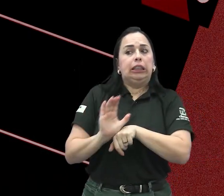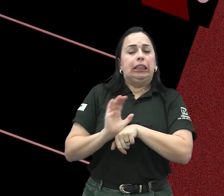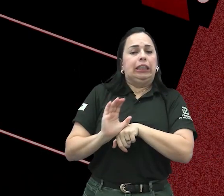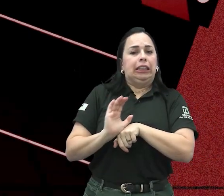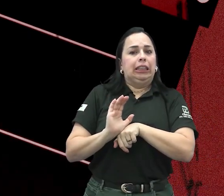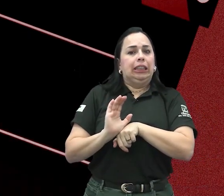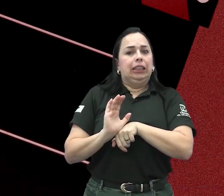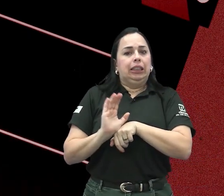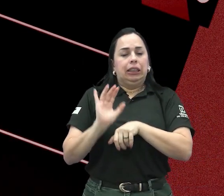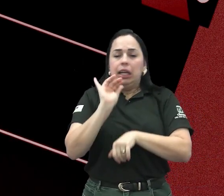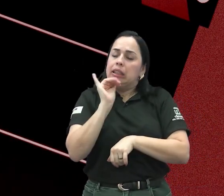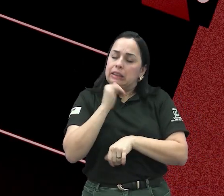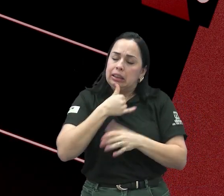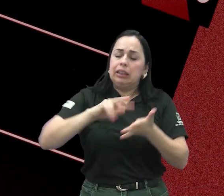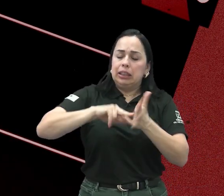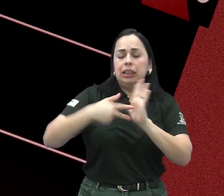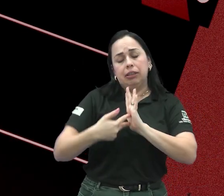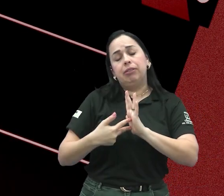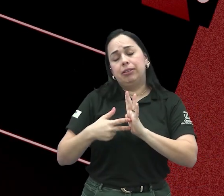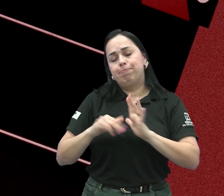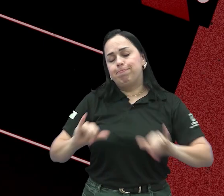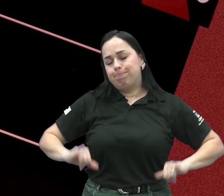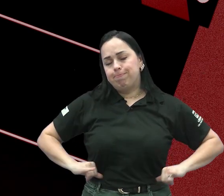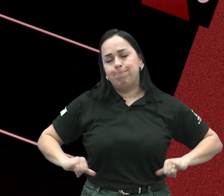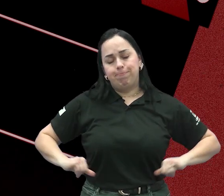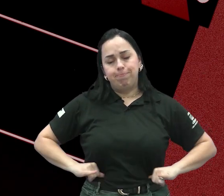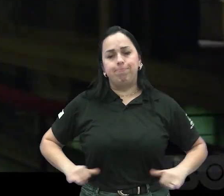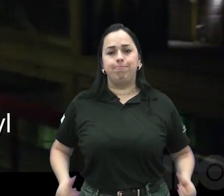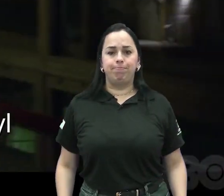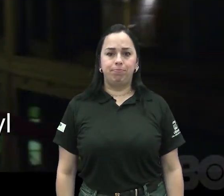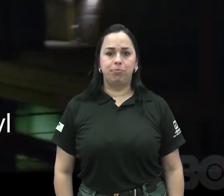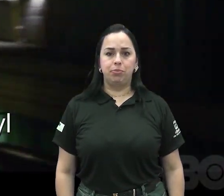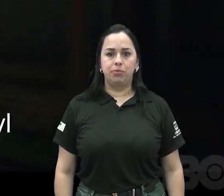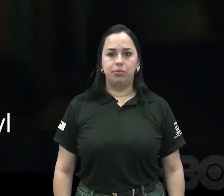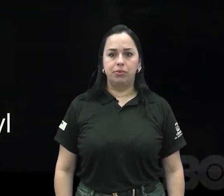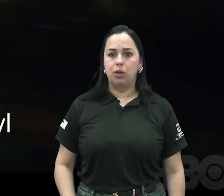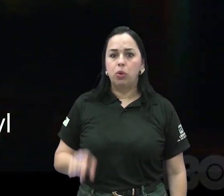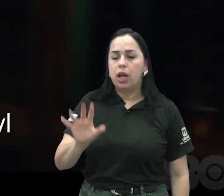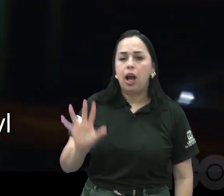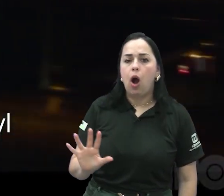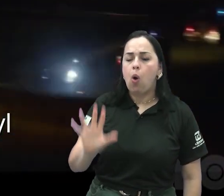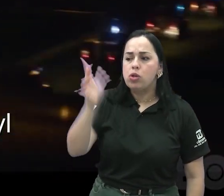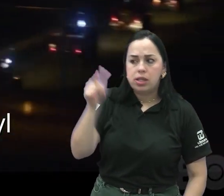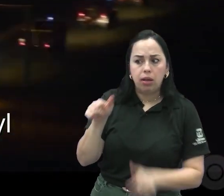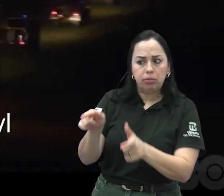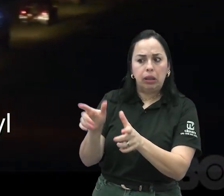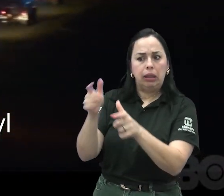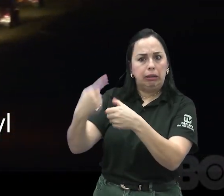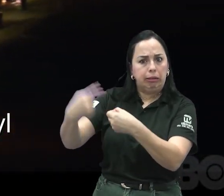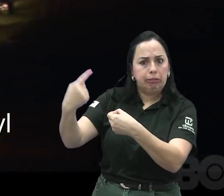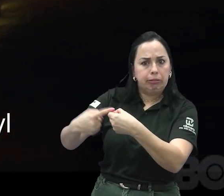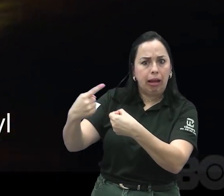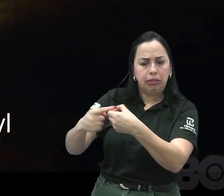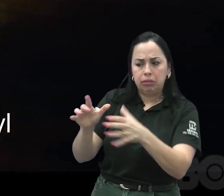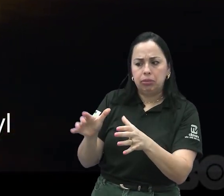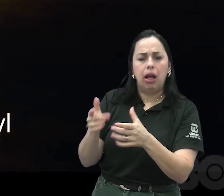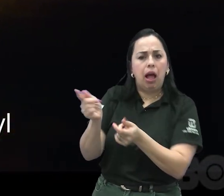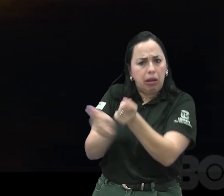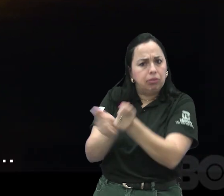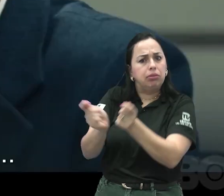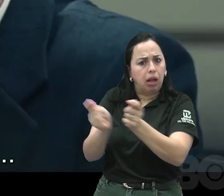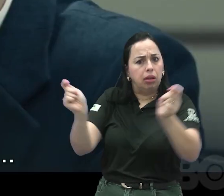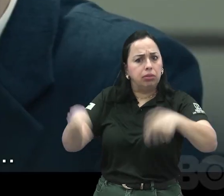de tristeza e muita dor, e pouco acolhedora. I'm pleased to report that the situation in Chernobyl is